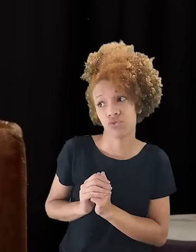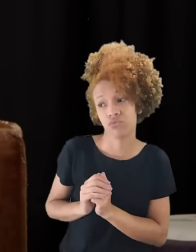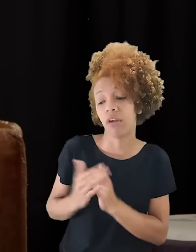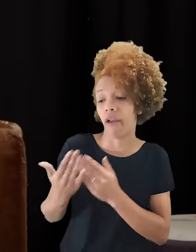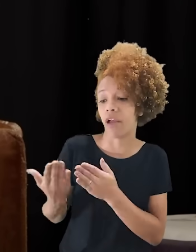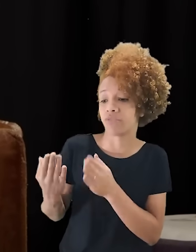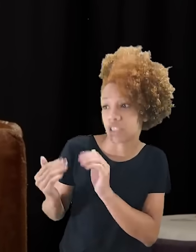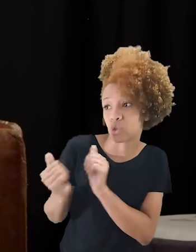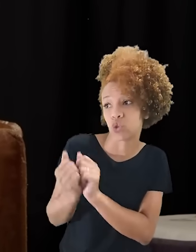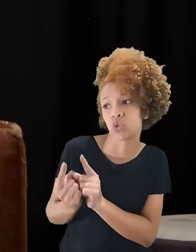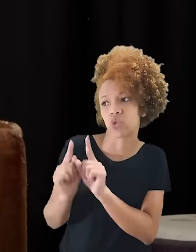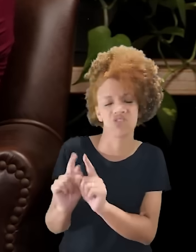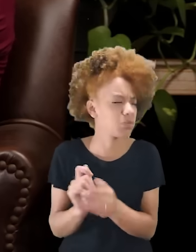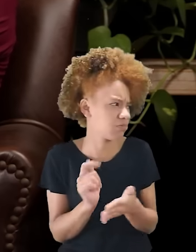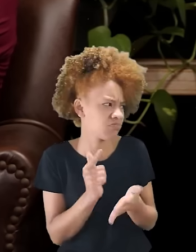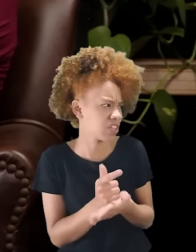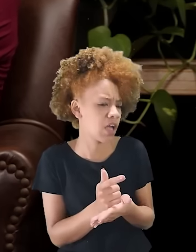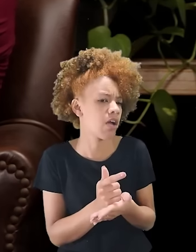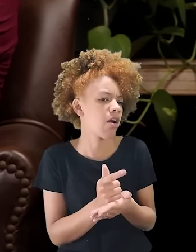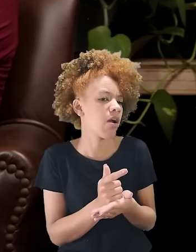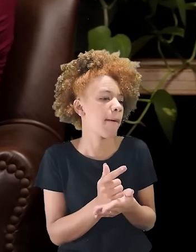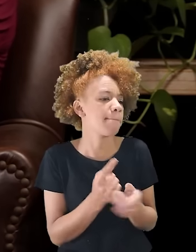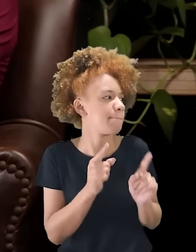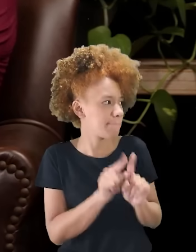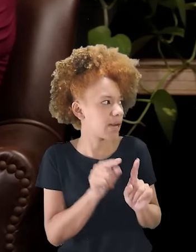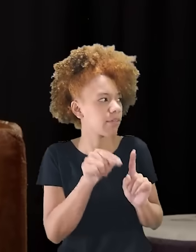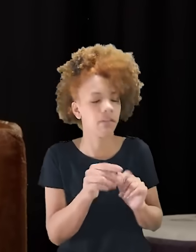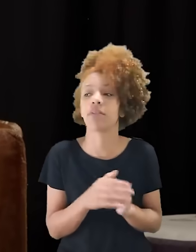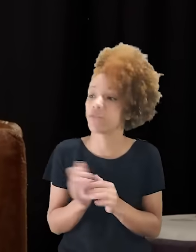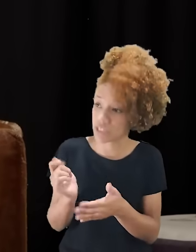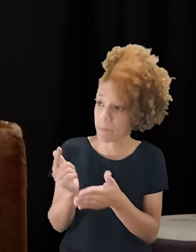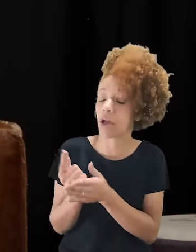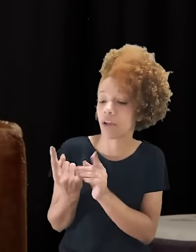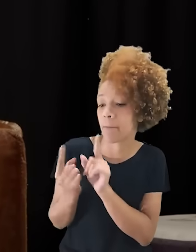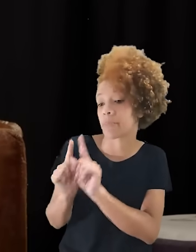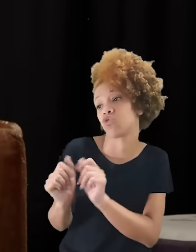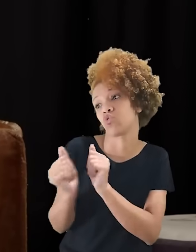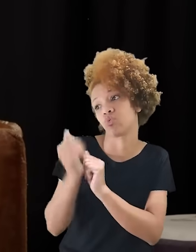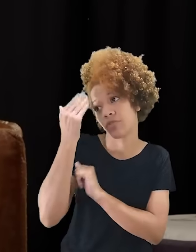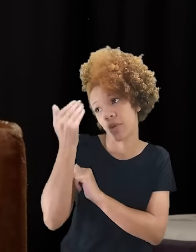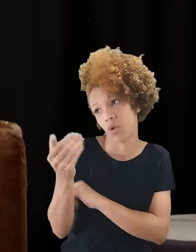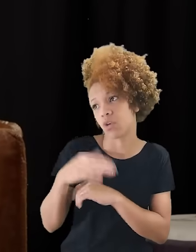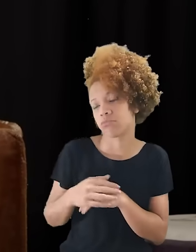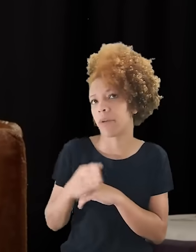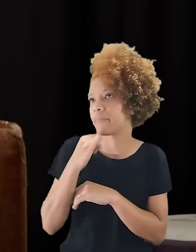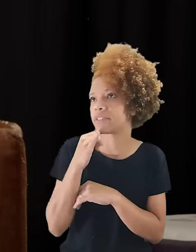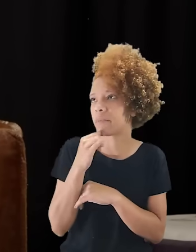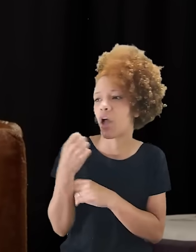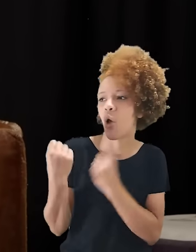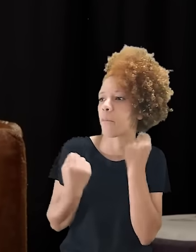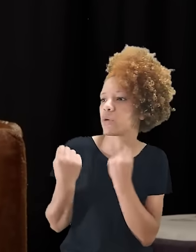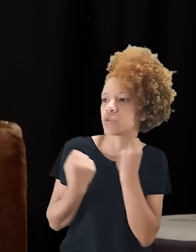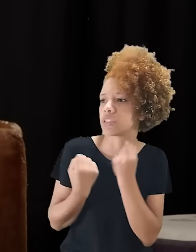aí você entra junto com c tipo você paga para est ali você paga para entrar junto com as celebridades que é tipo